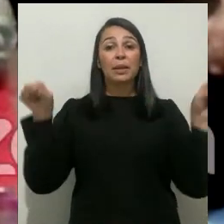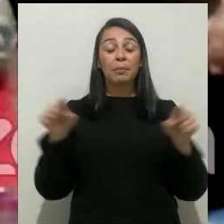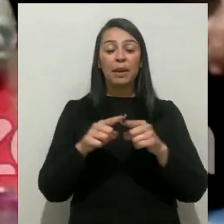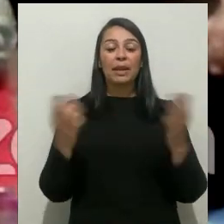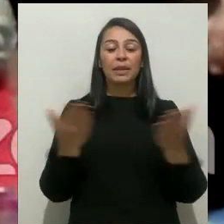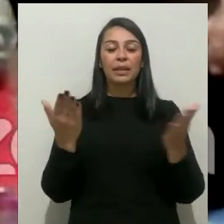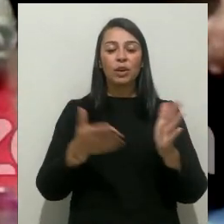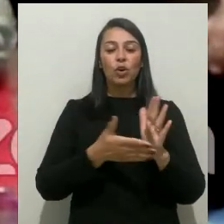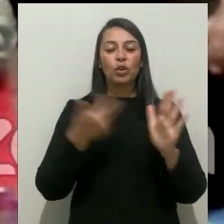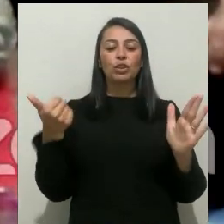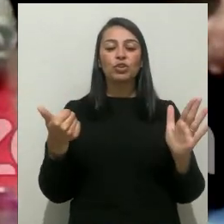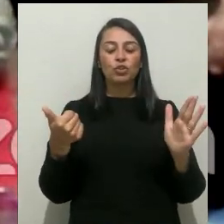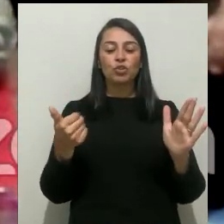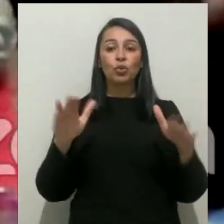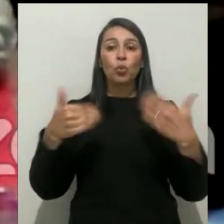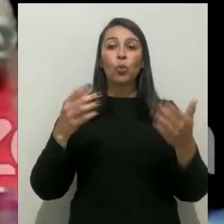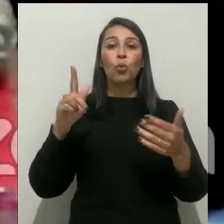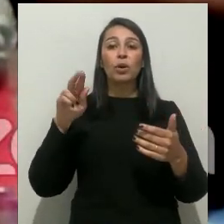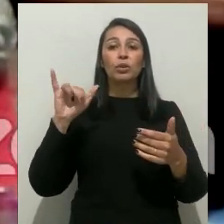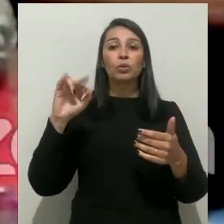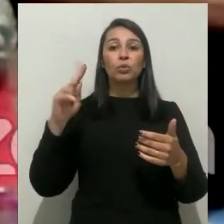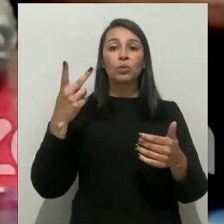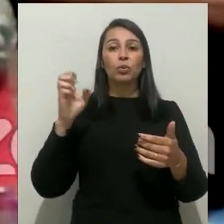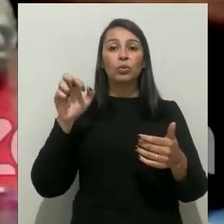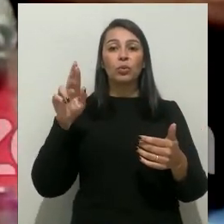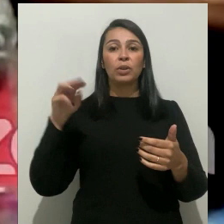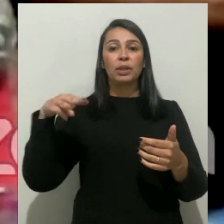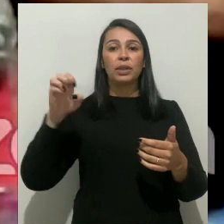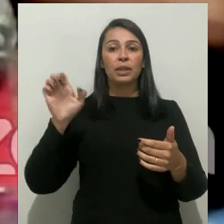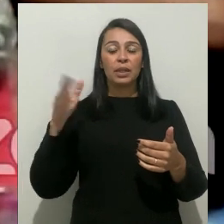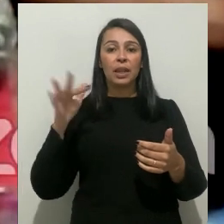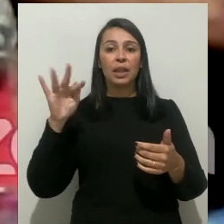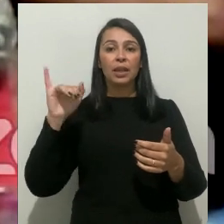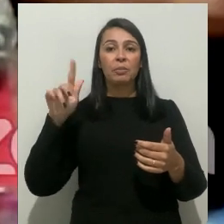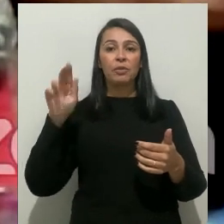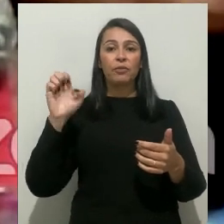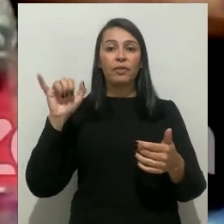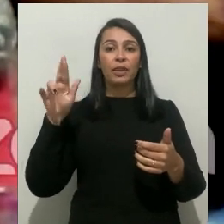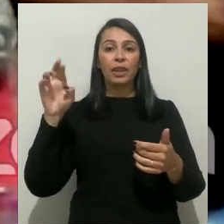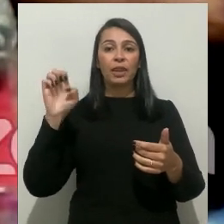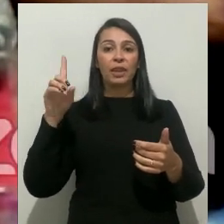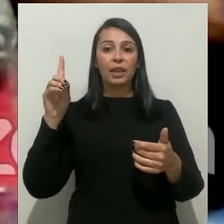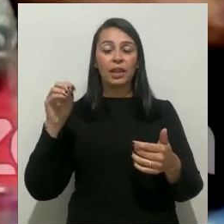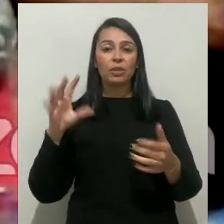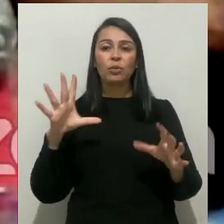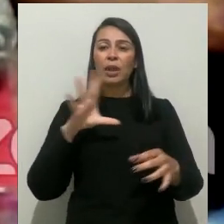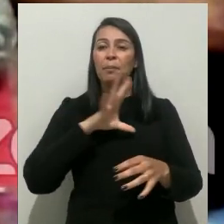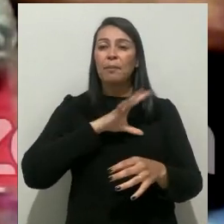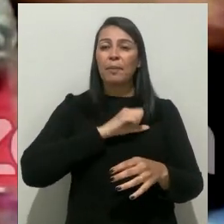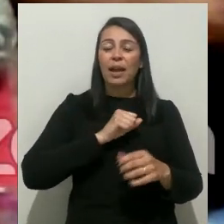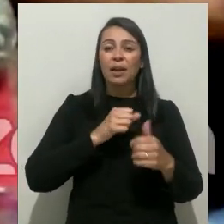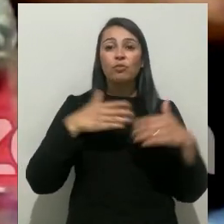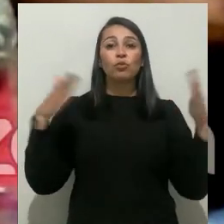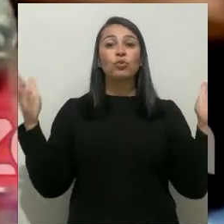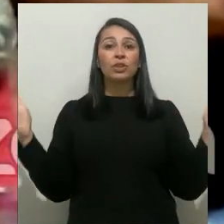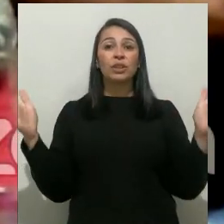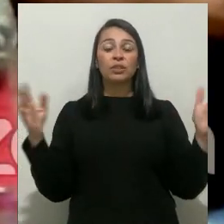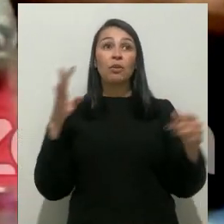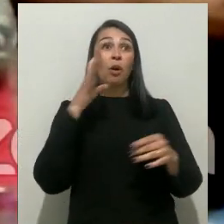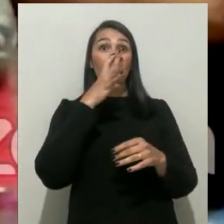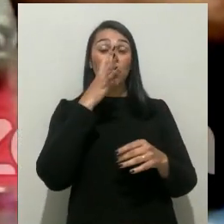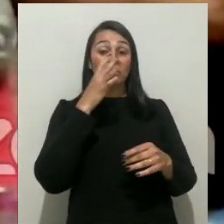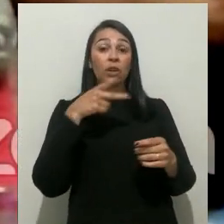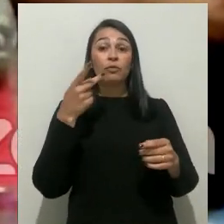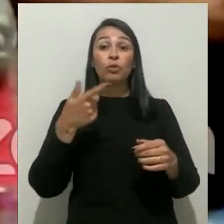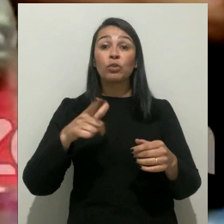tiraram, quando o Guilherme Figueiredo, que era um grande amante da obra, ficou impressionado, que não tinha